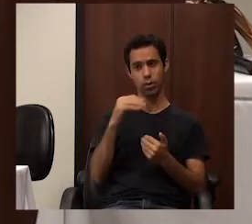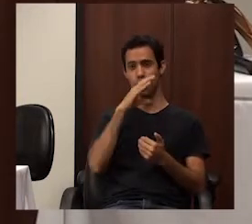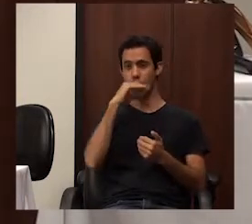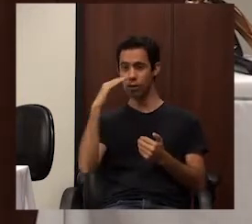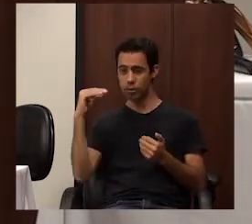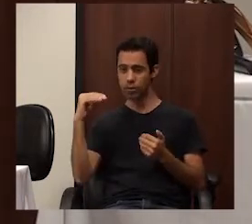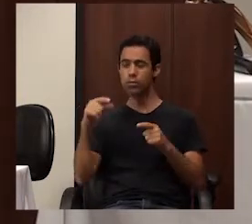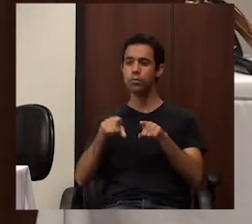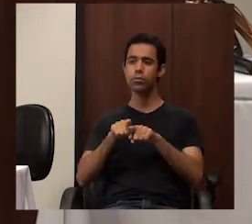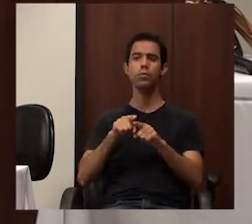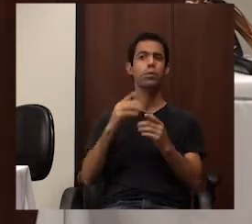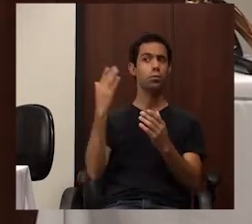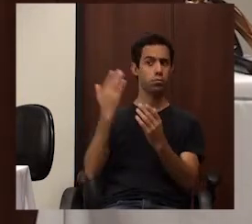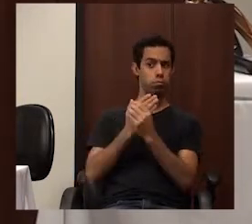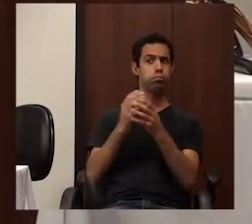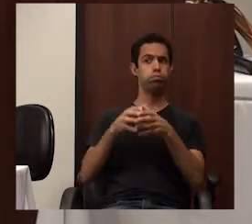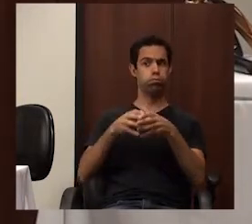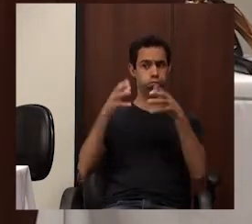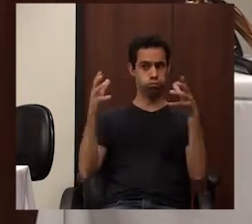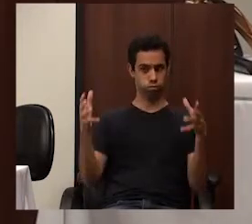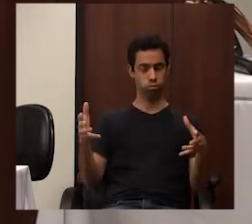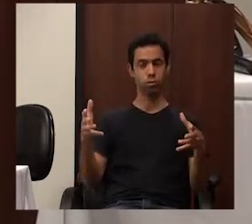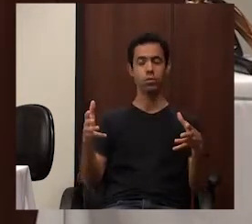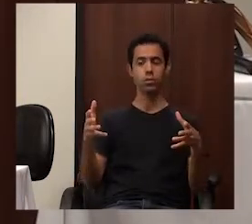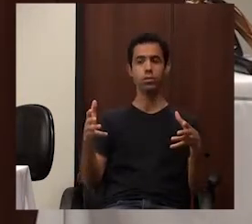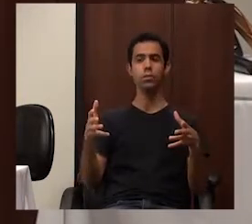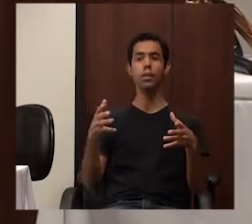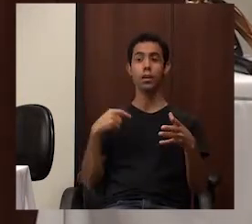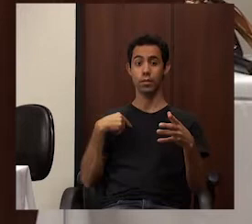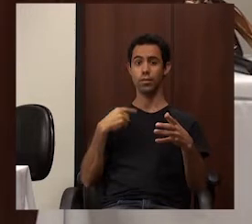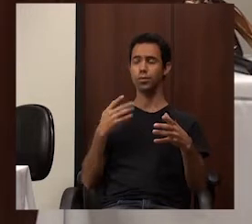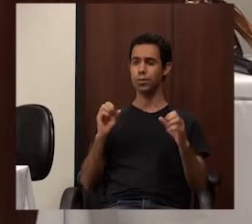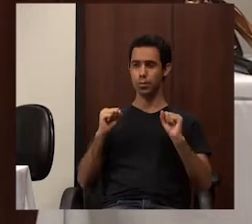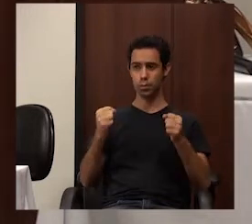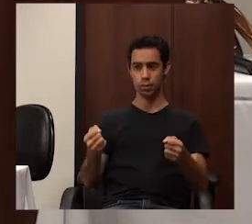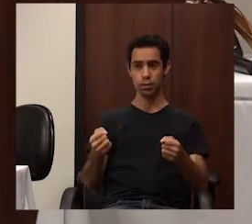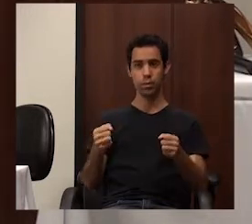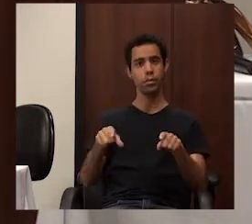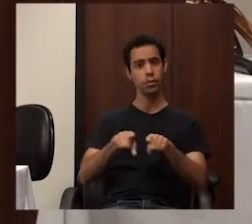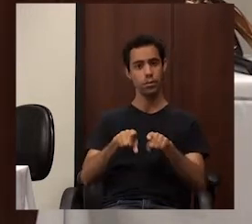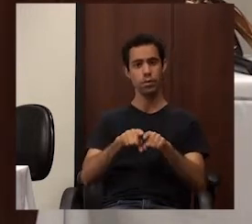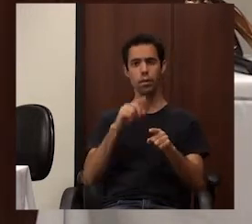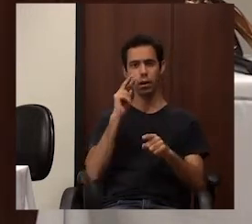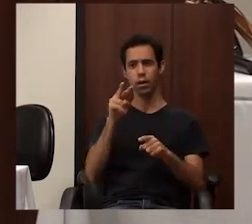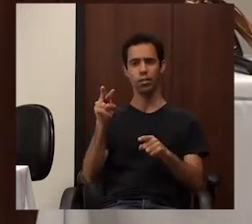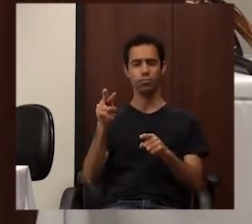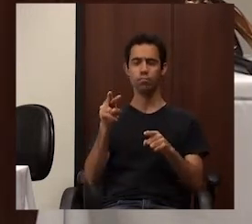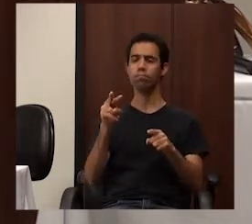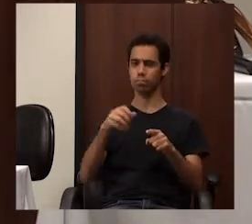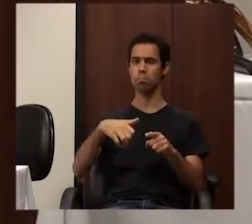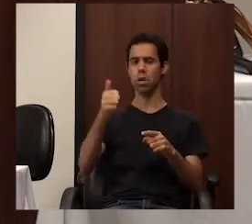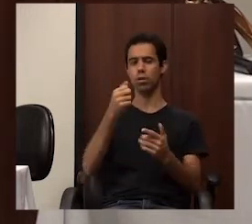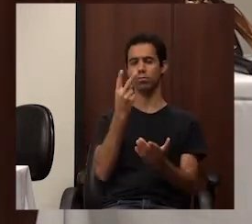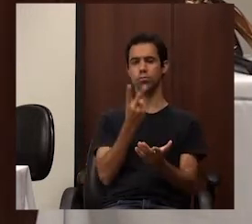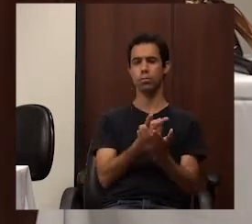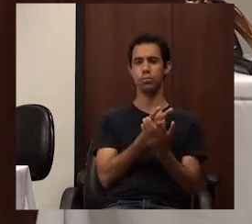maior parte dos processos, as pessoas que entram com ação, visam a internação das pessoas com